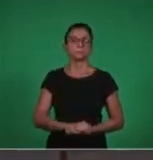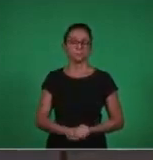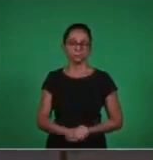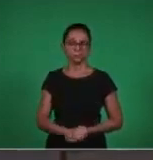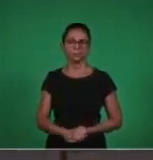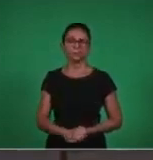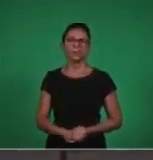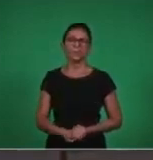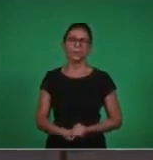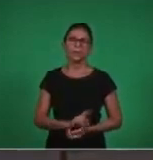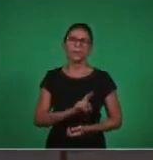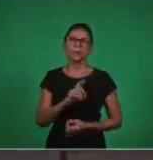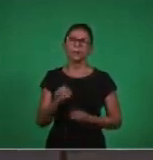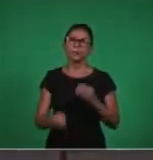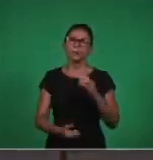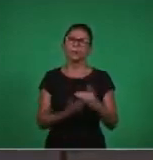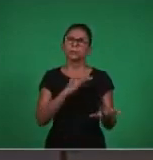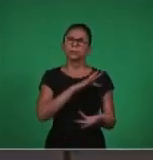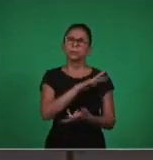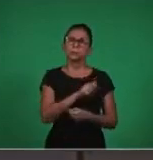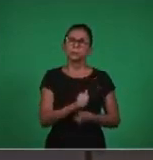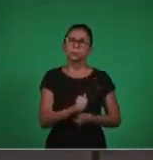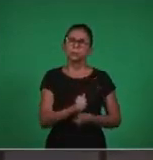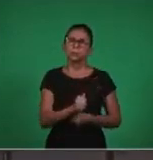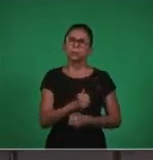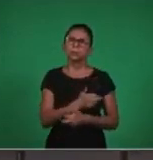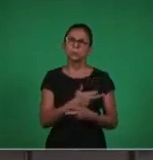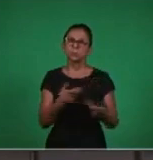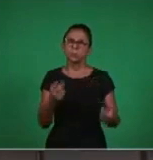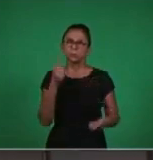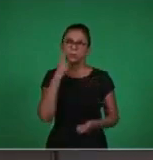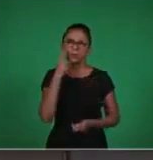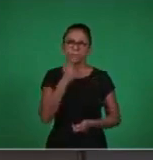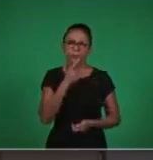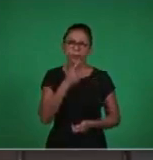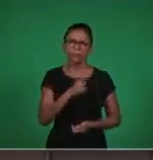que é aparente. Entendeu? Vamos lá, vamos repetir.